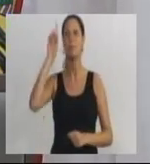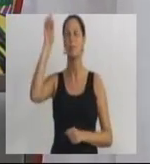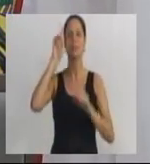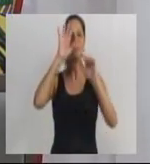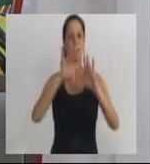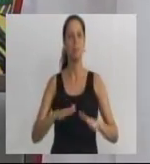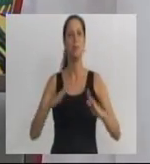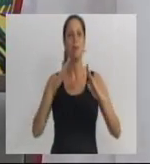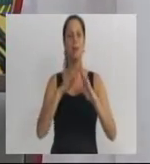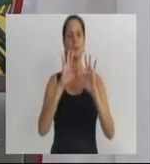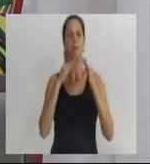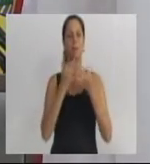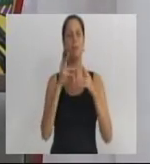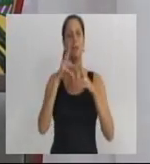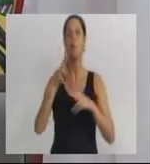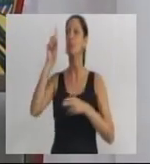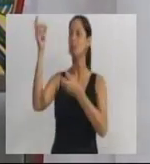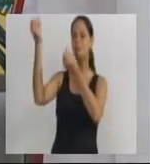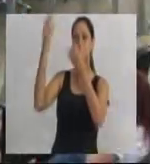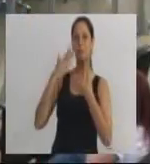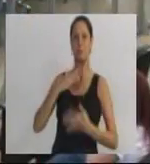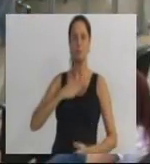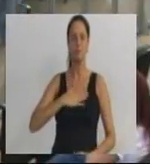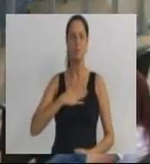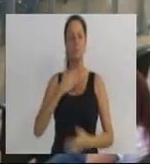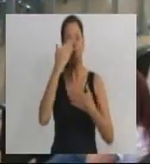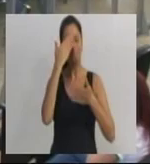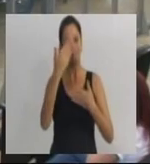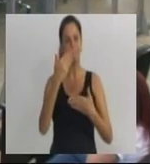famílias, como tem abençoado a mim. Obrigado.